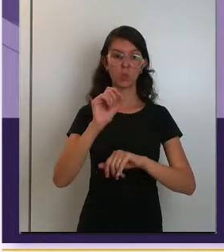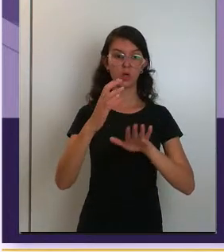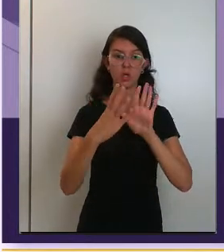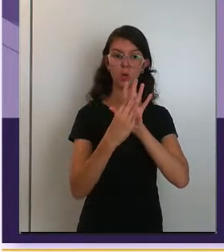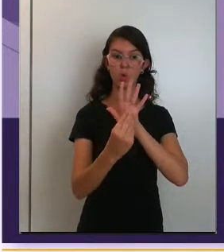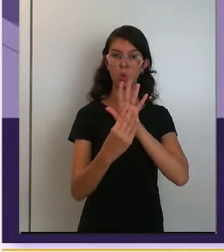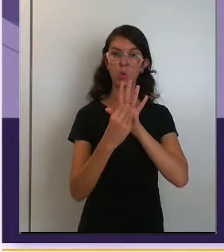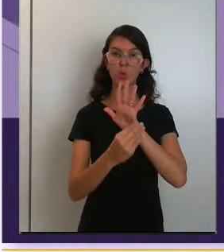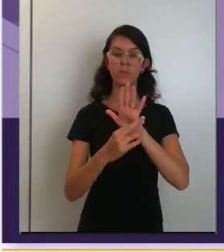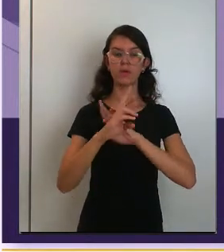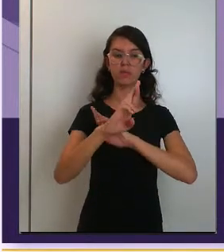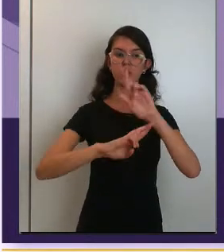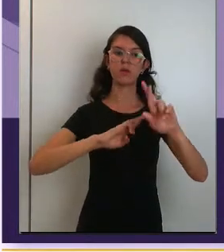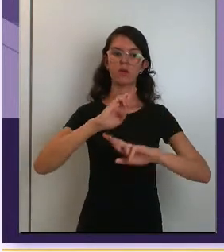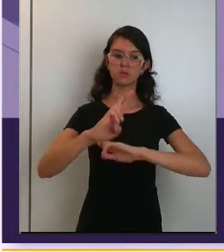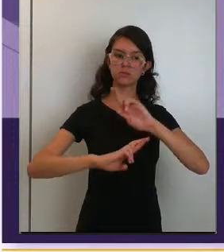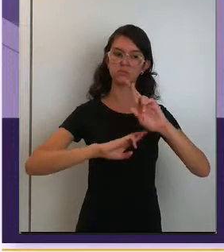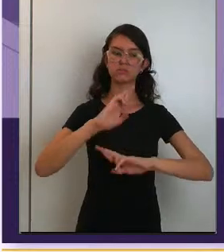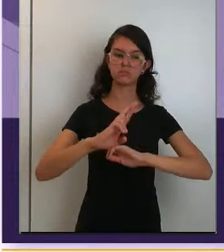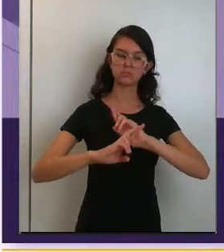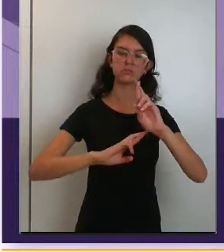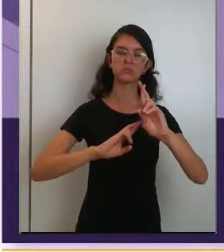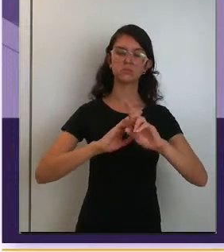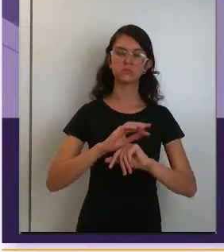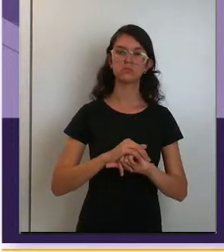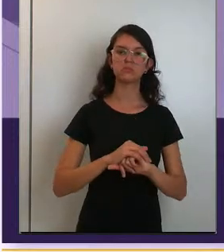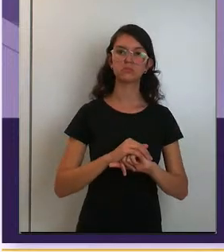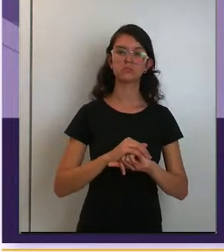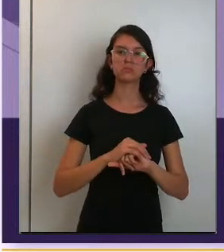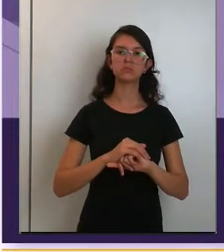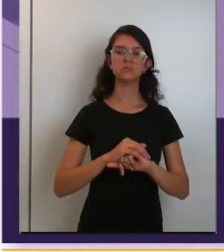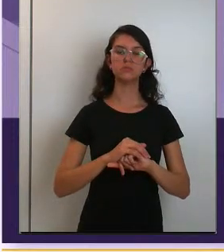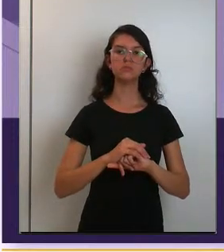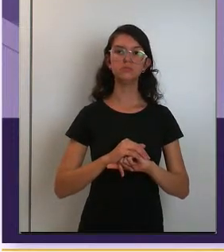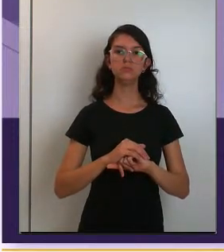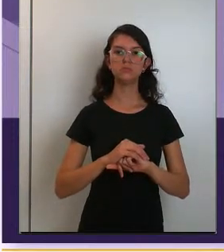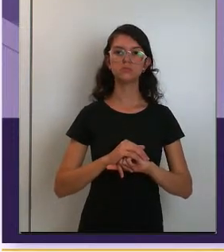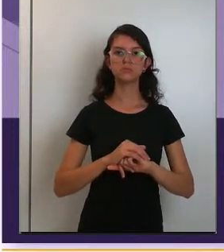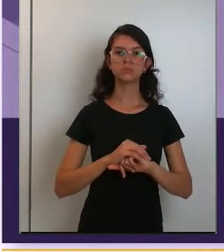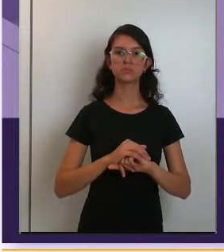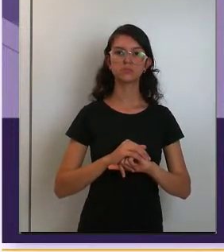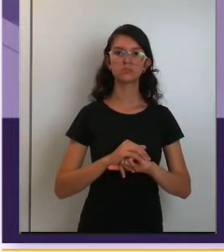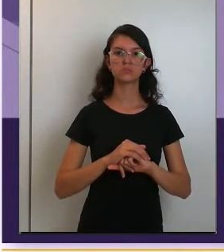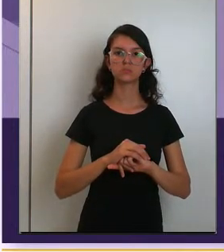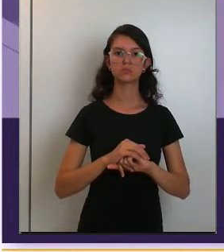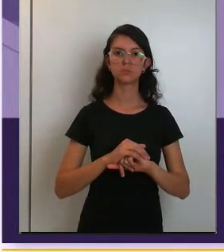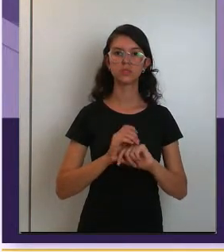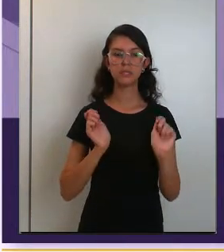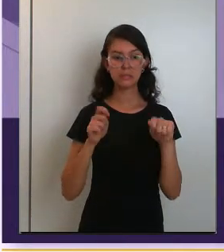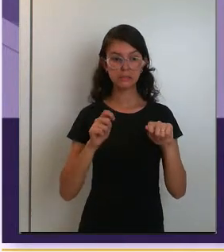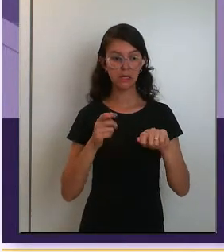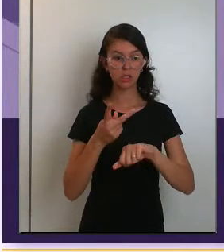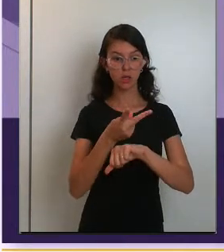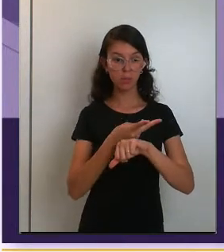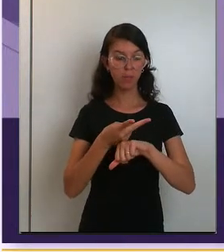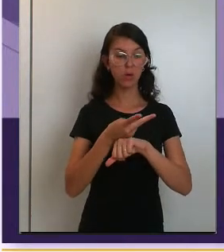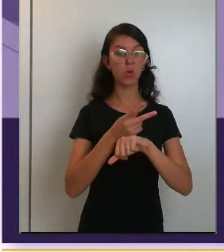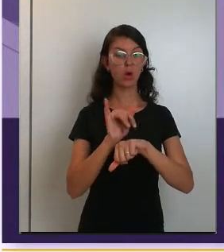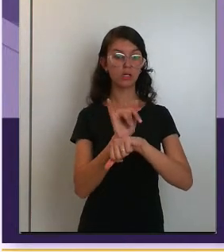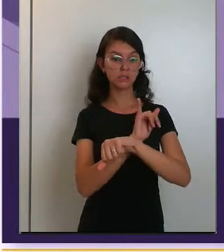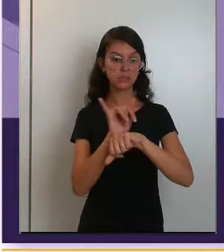no âmbito das relações interpessoais, para a necessidade de buscar medidas que proporcionem que